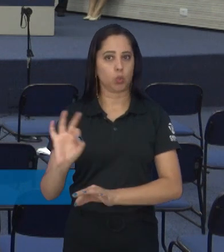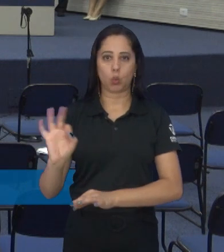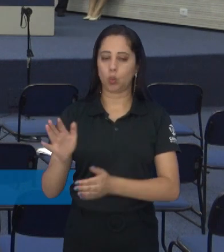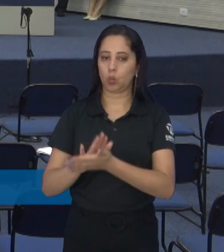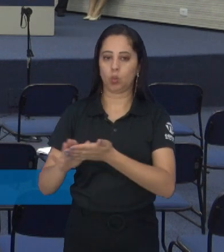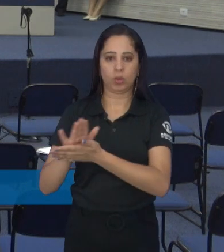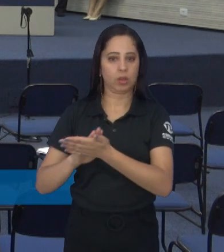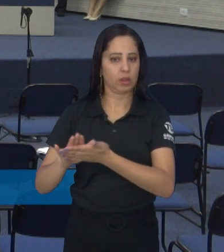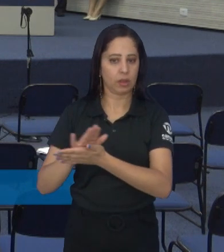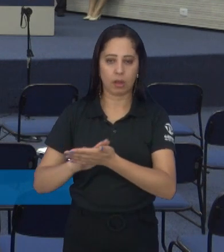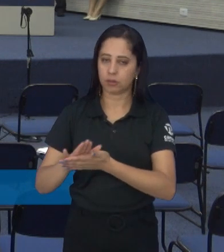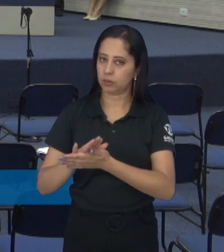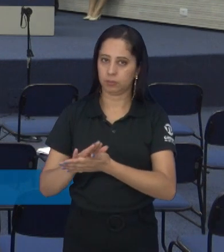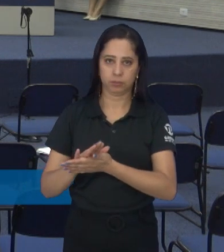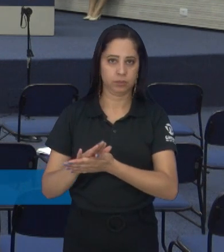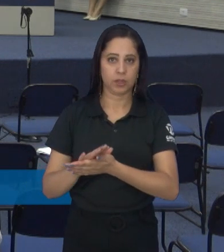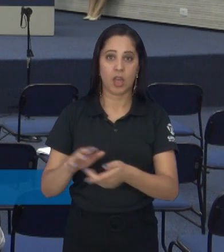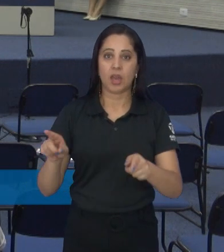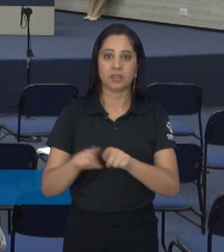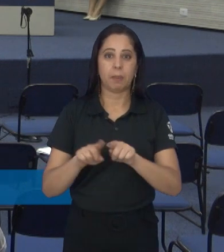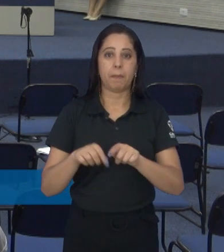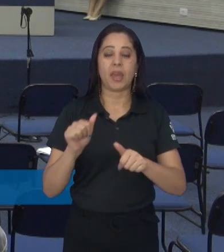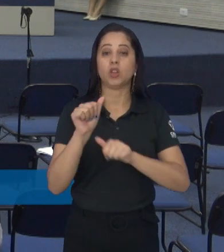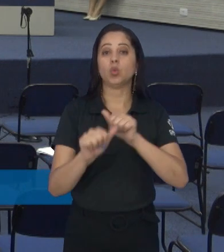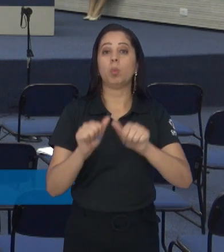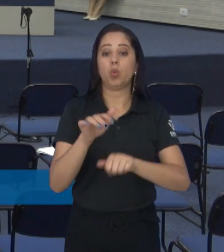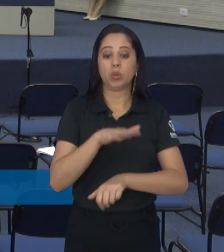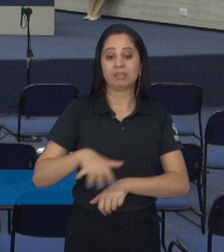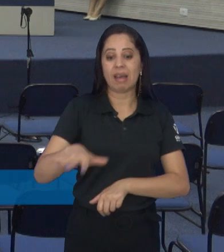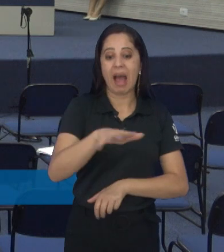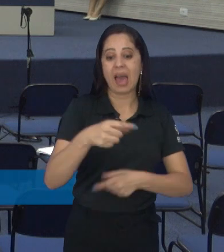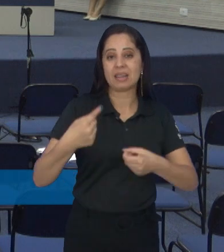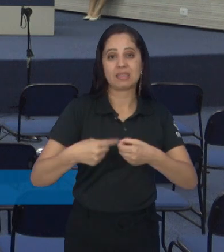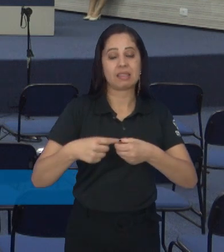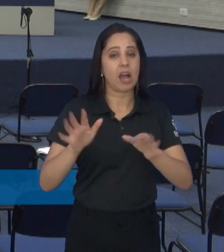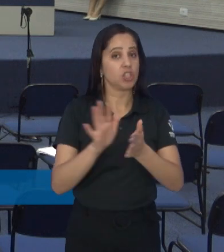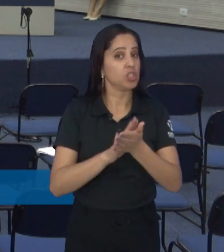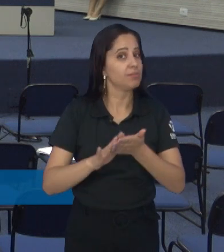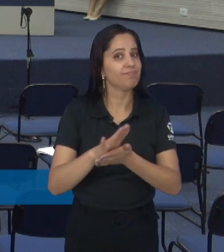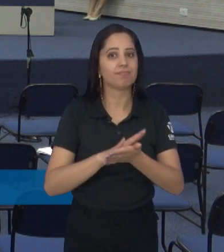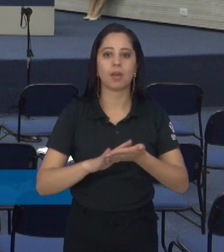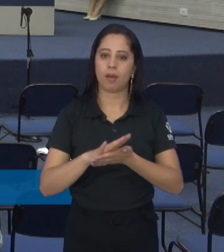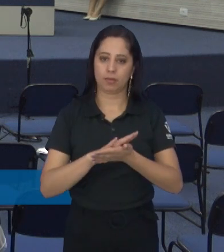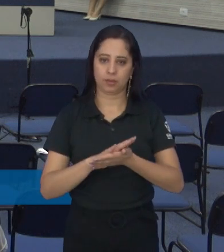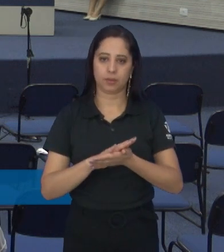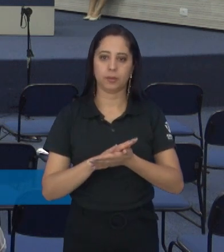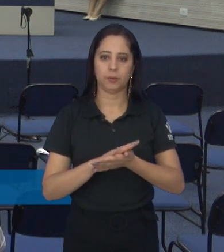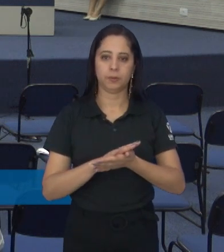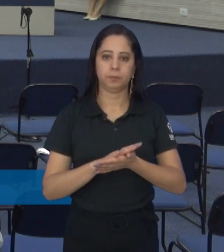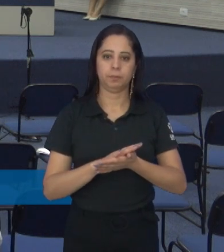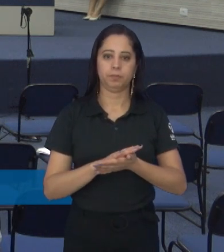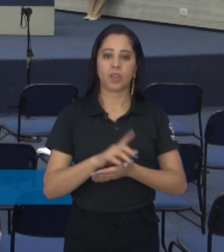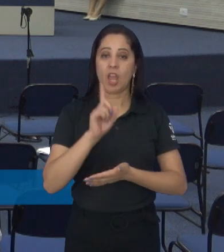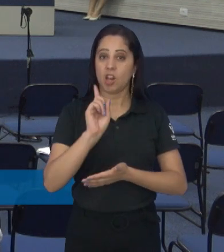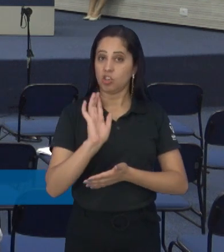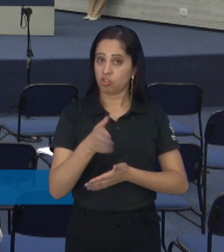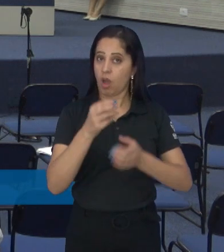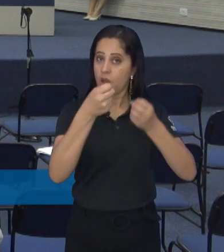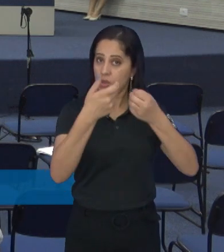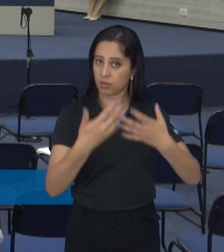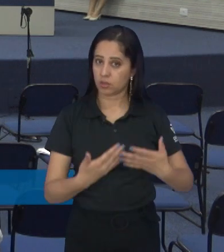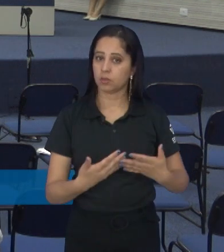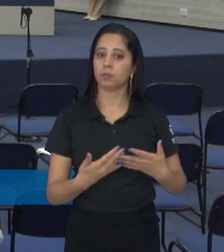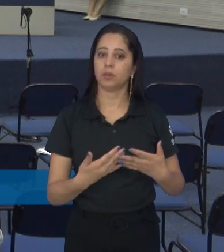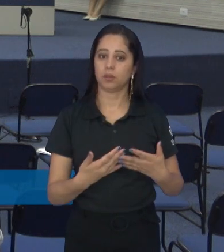tipologia em nada na cidade então o que o Oswaldo explicou novamente agora é o processo